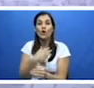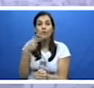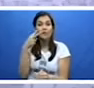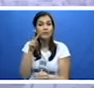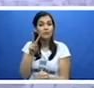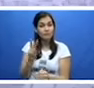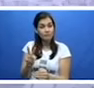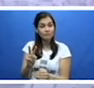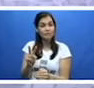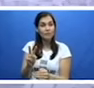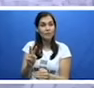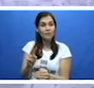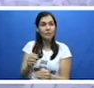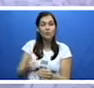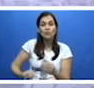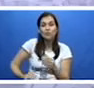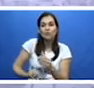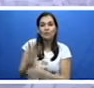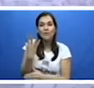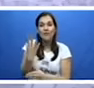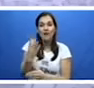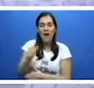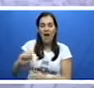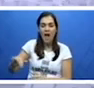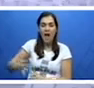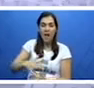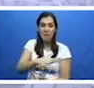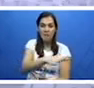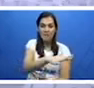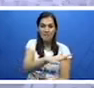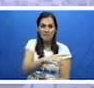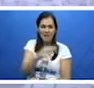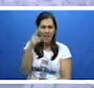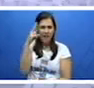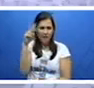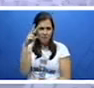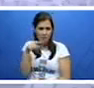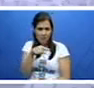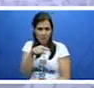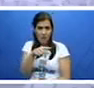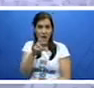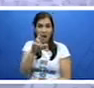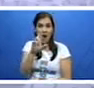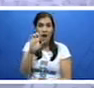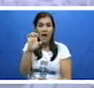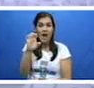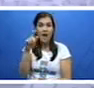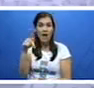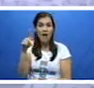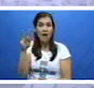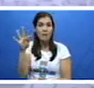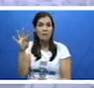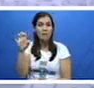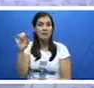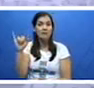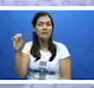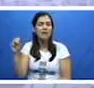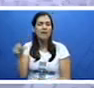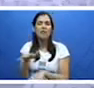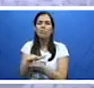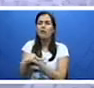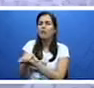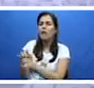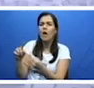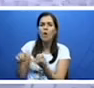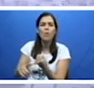o surgimento dos primeiros répteis para quem não lembra Quem são répteis crocodilo jacaré a tartaruga